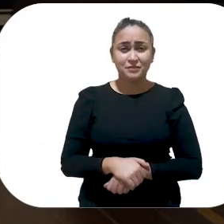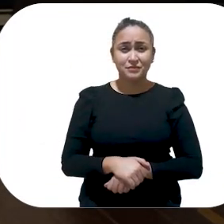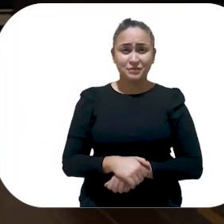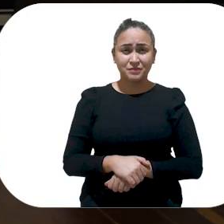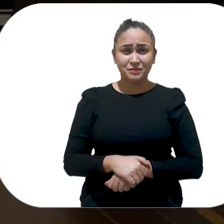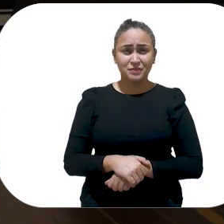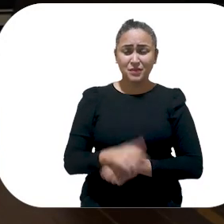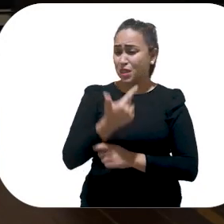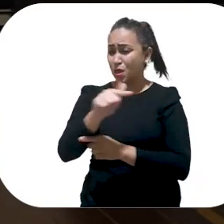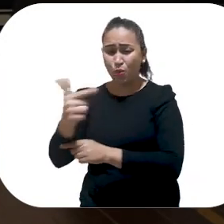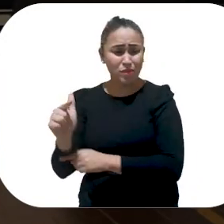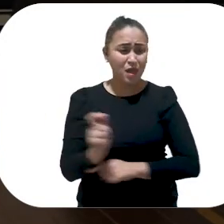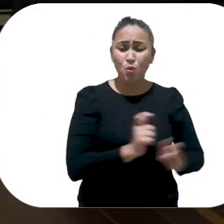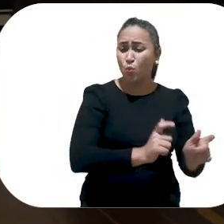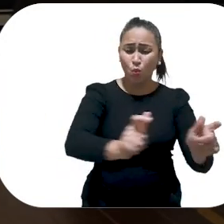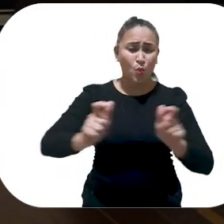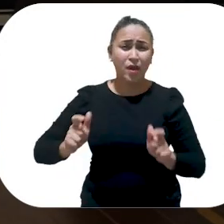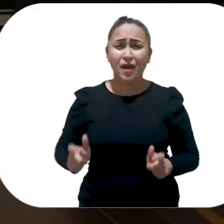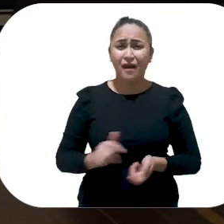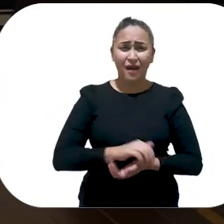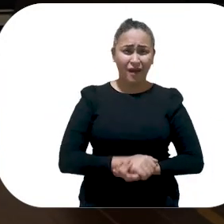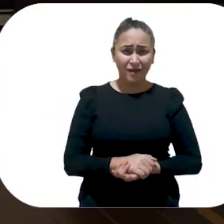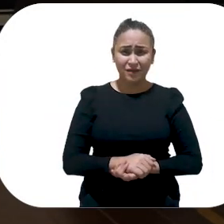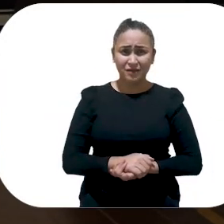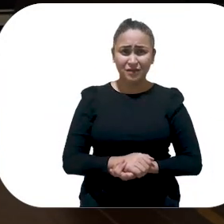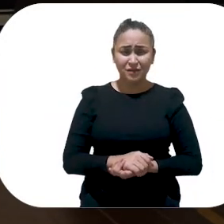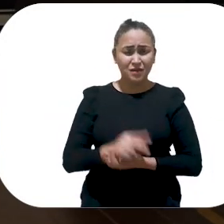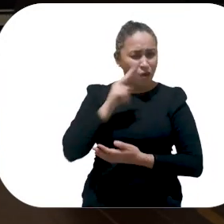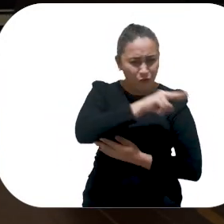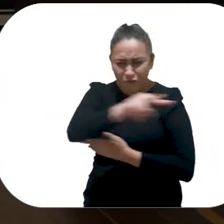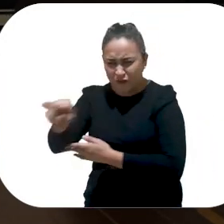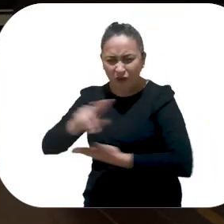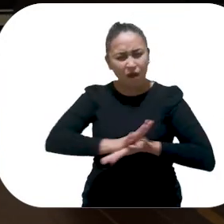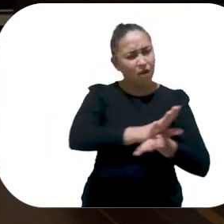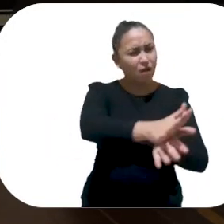Não tenho para onde ir. Vim vocês